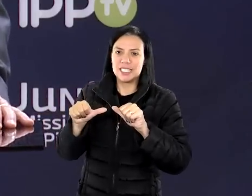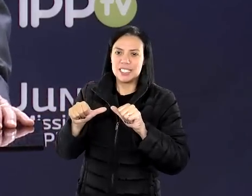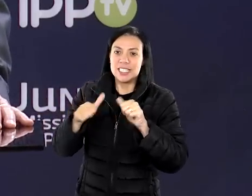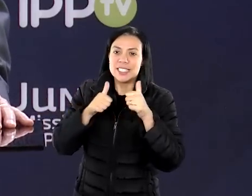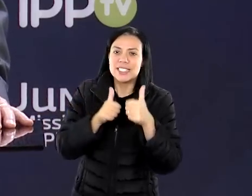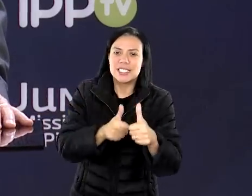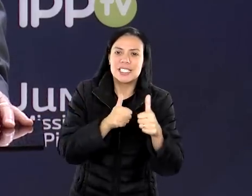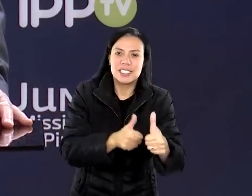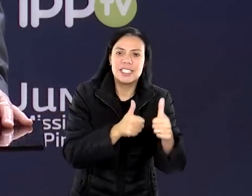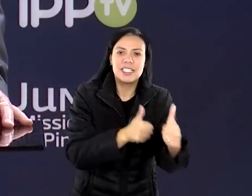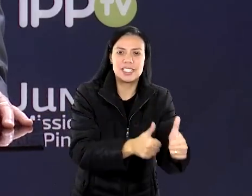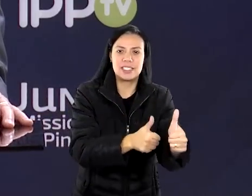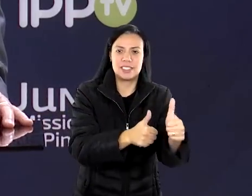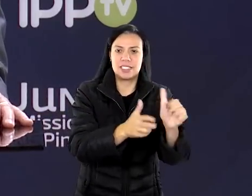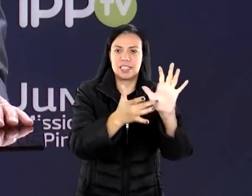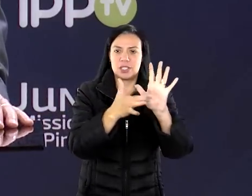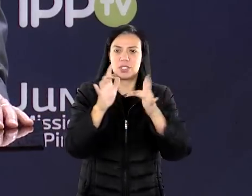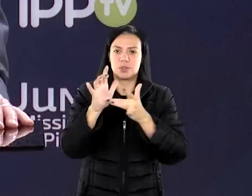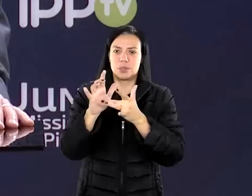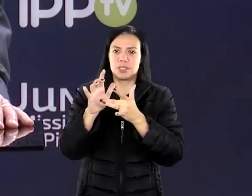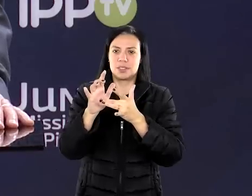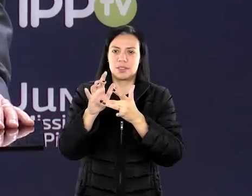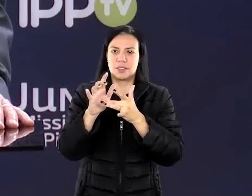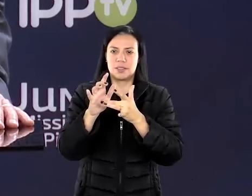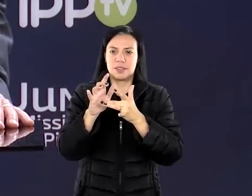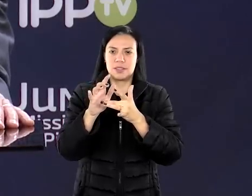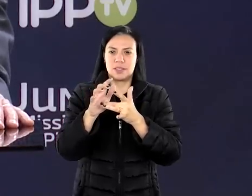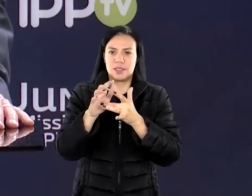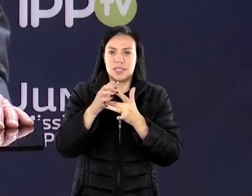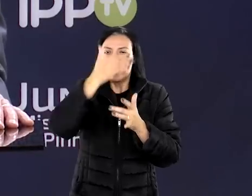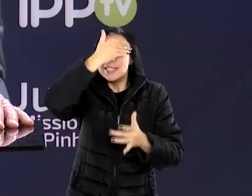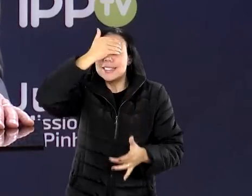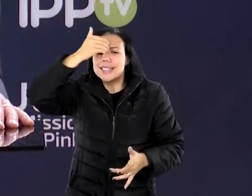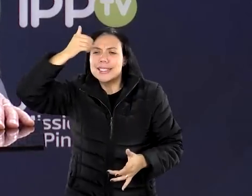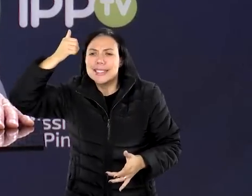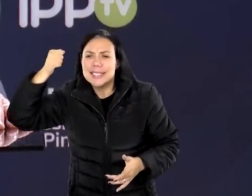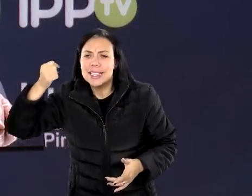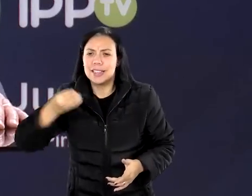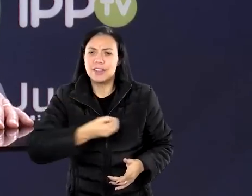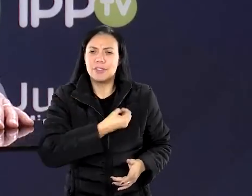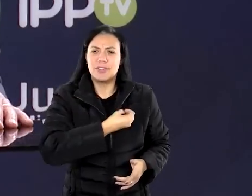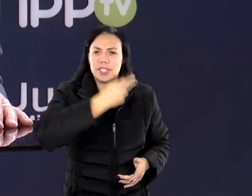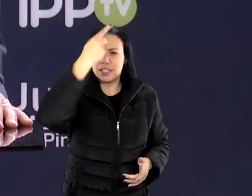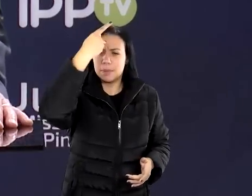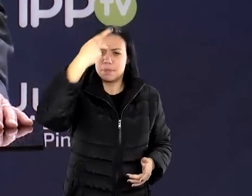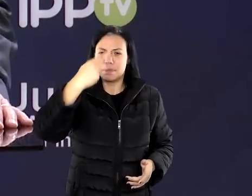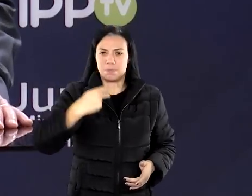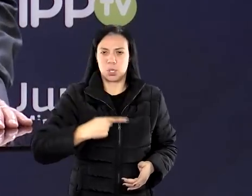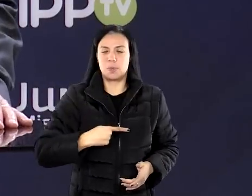quê? Se negue. O que é que significa isso, gente?